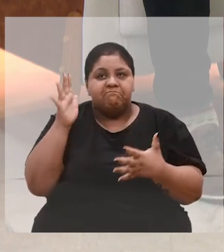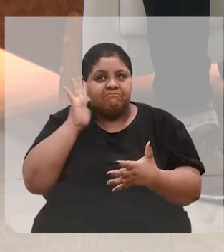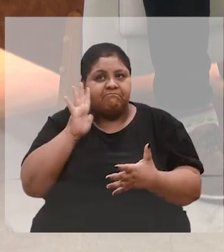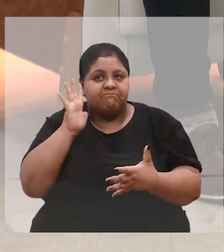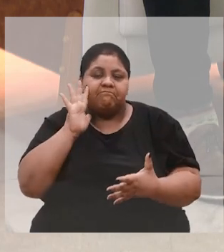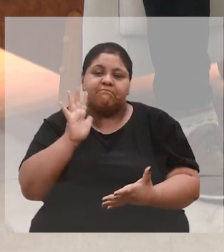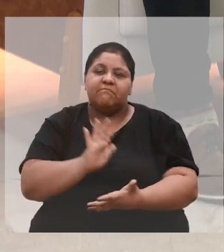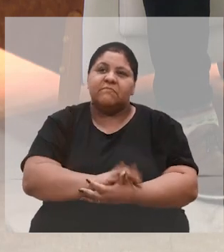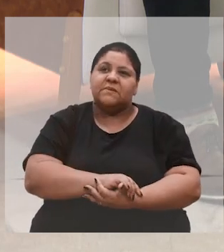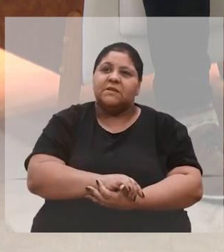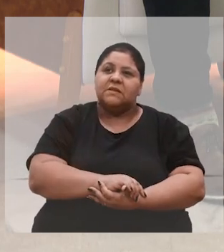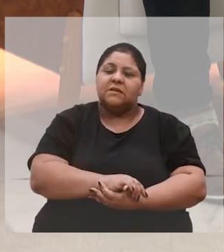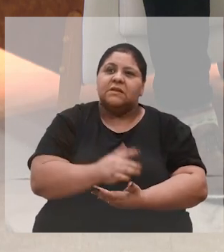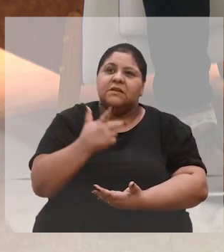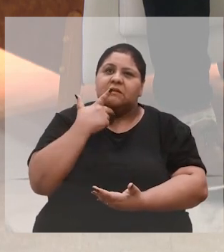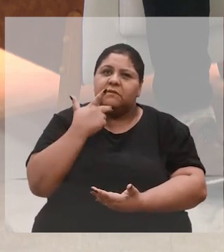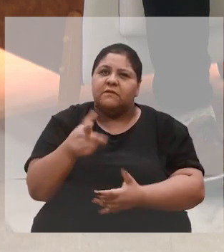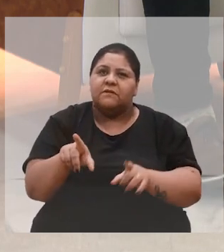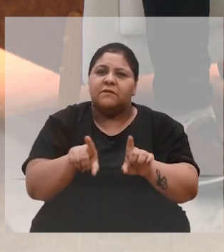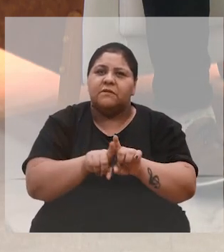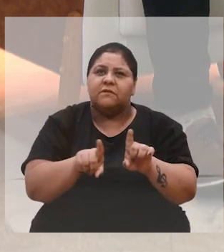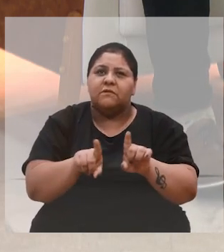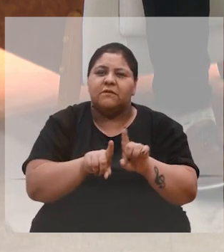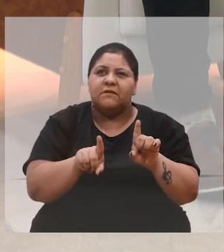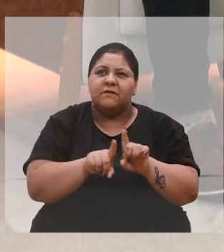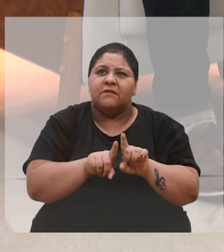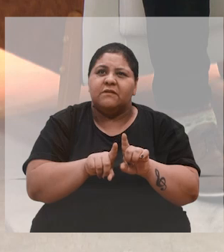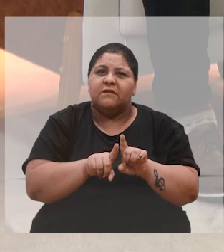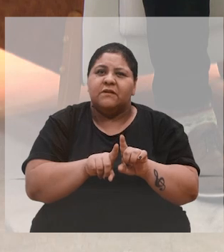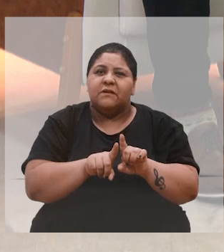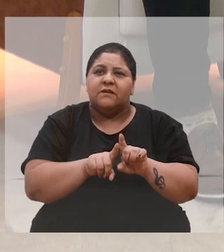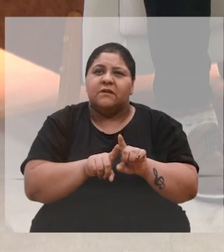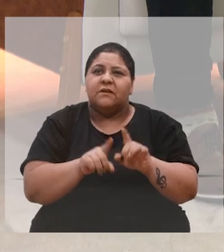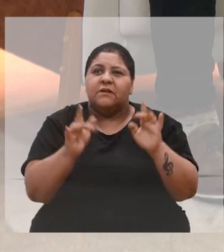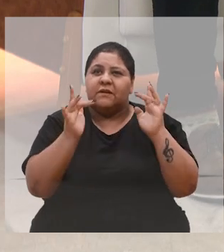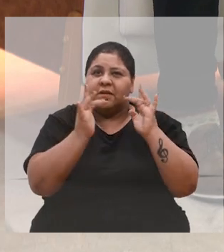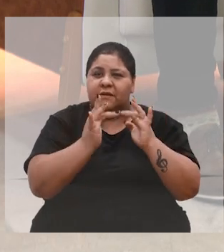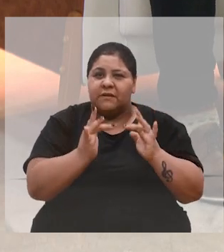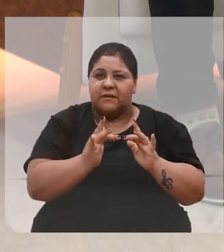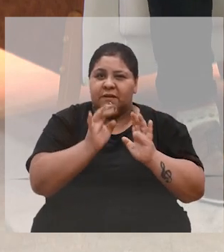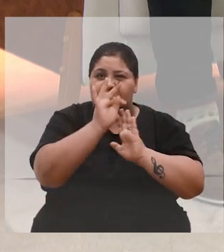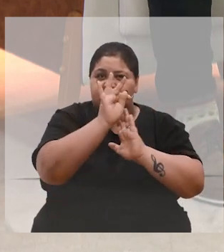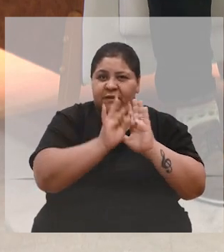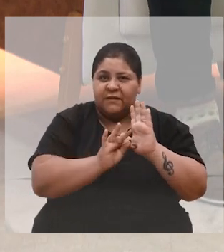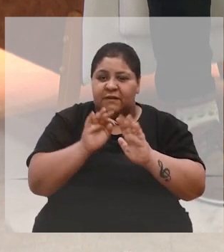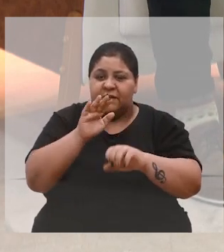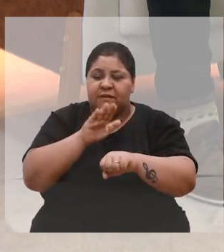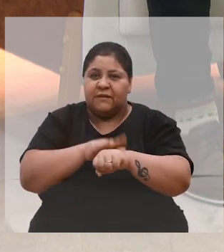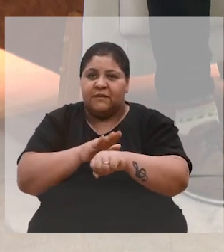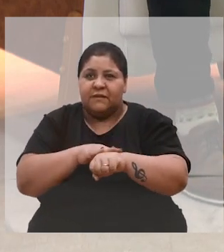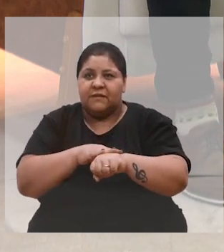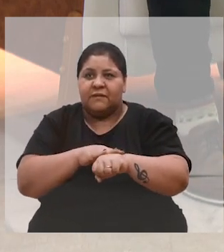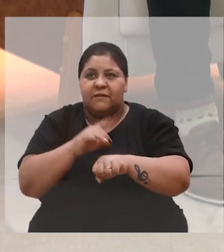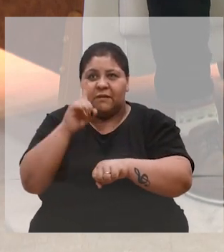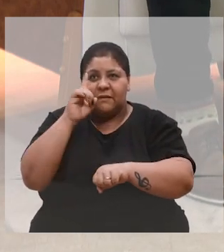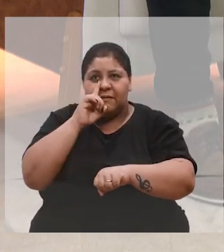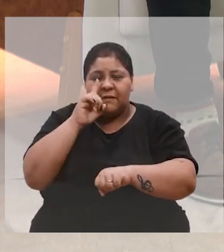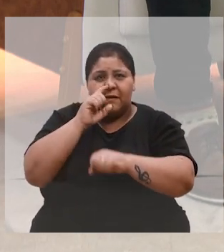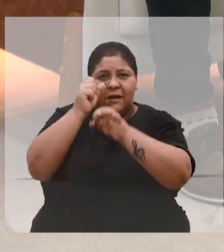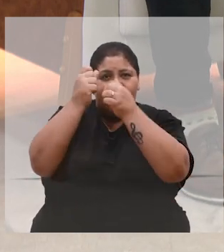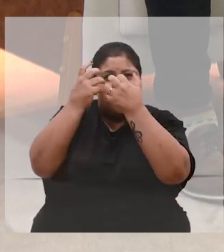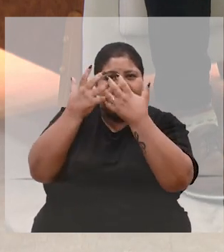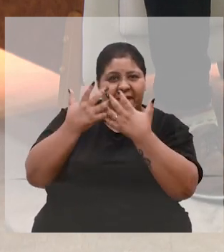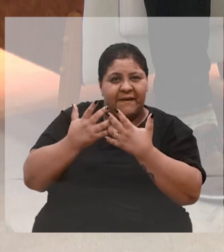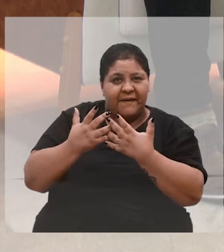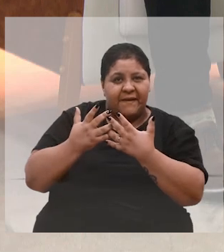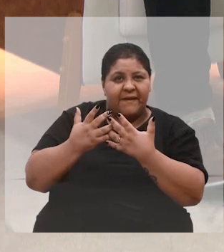Muito legal. E traz aqui para o alto. E na combinação do texto, nesse momento a tua mãe está